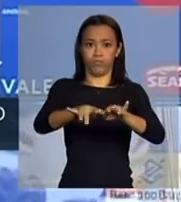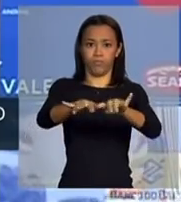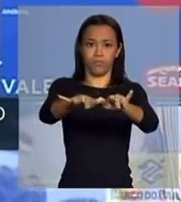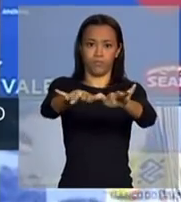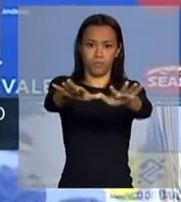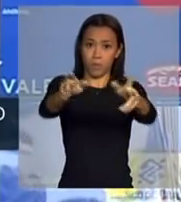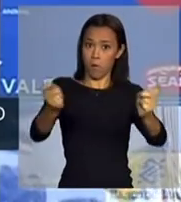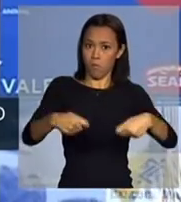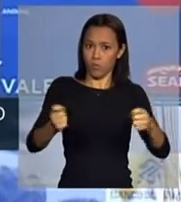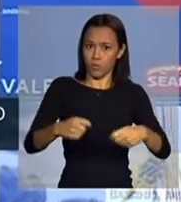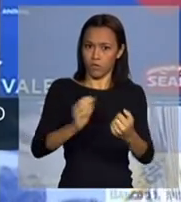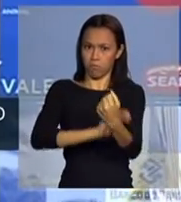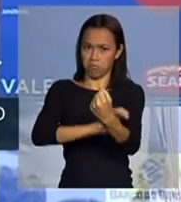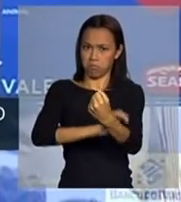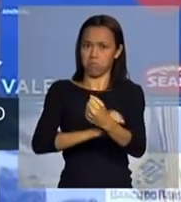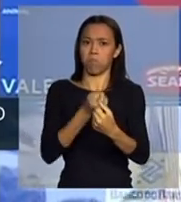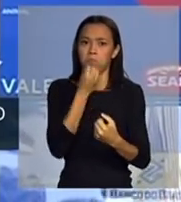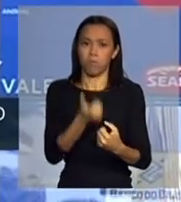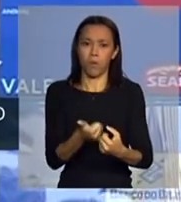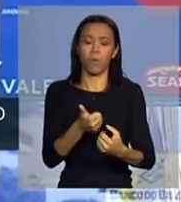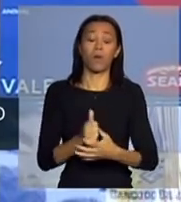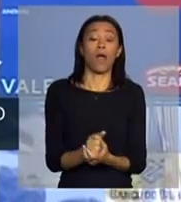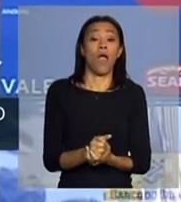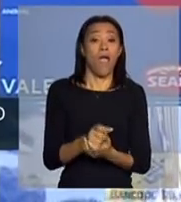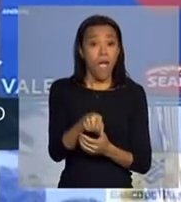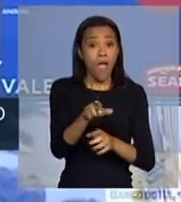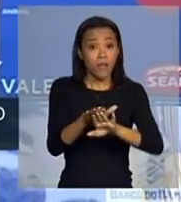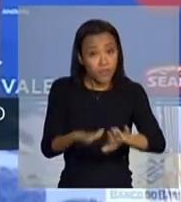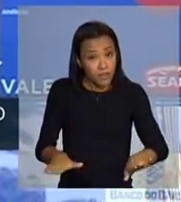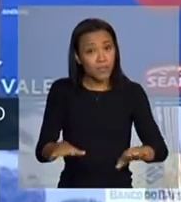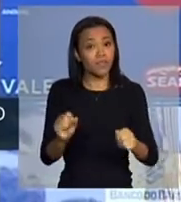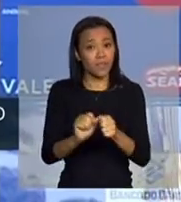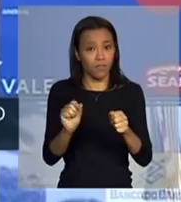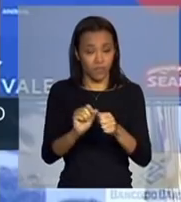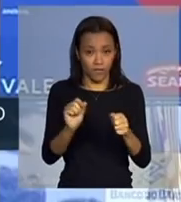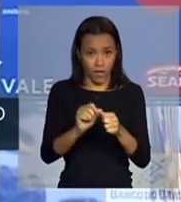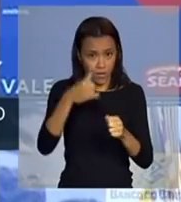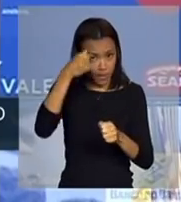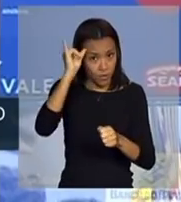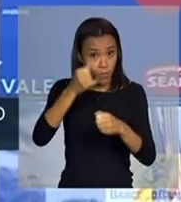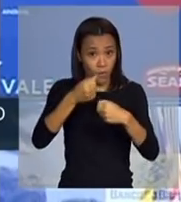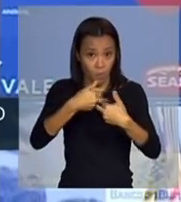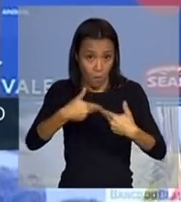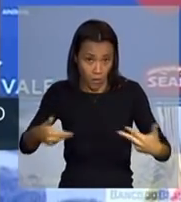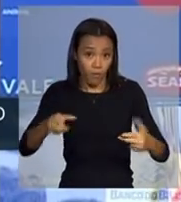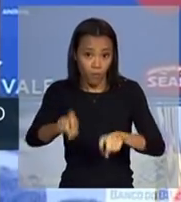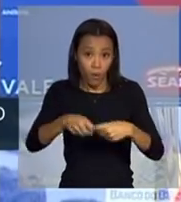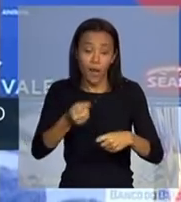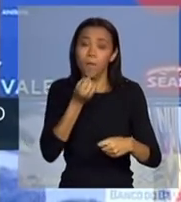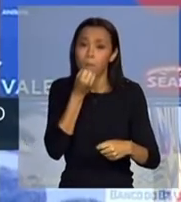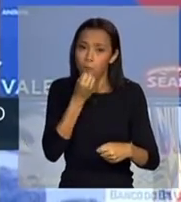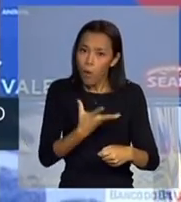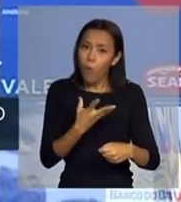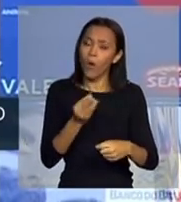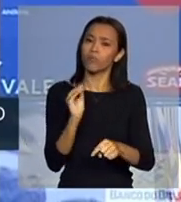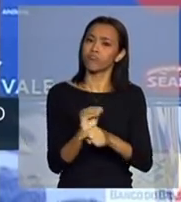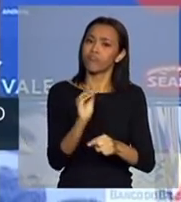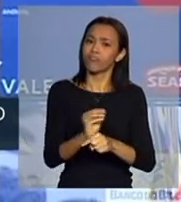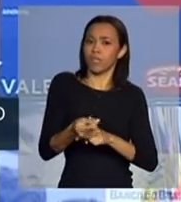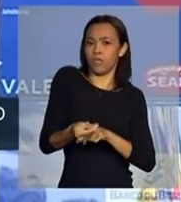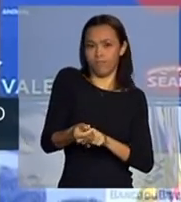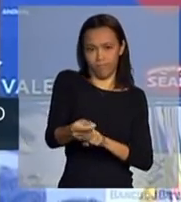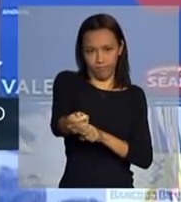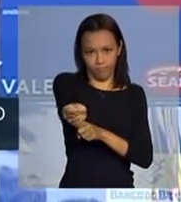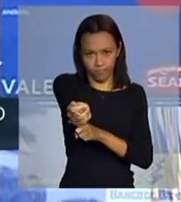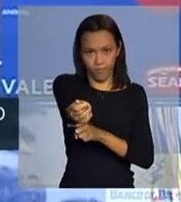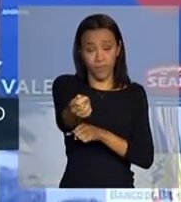mais produtivos e rentáveis. Assim se faz a pecuária econômica e ambientalmente sustentável. Destacamos também